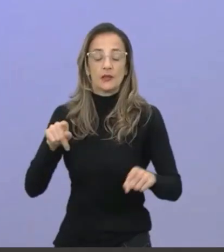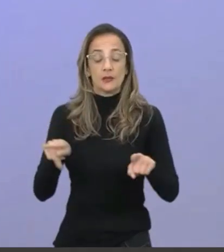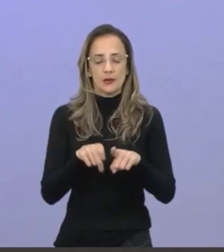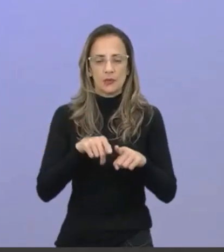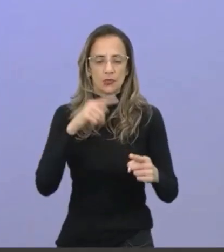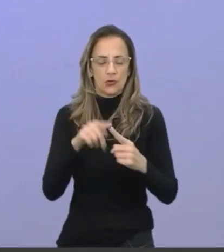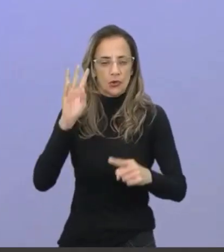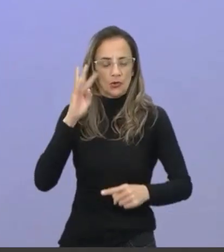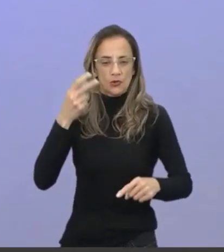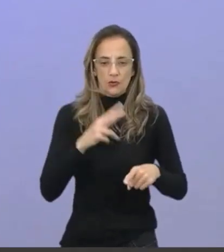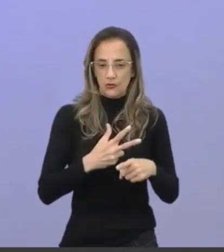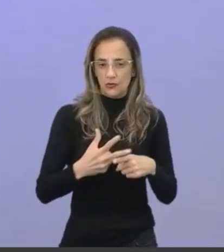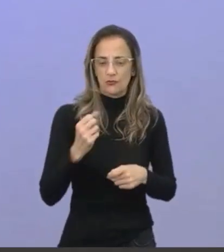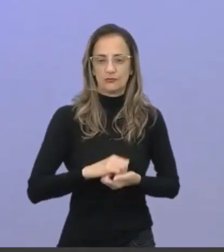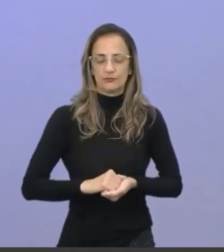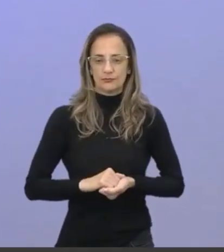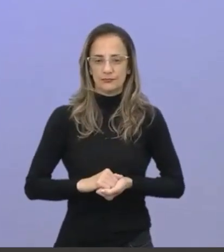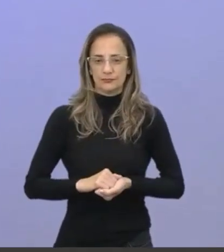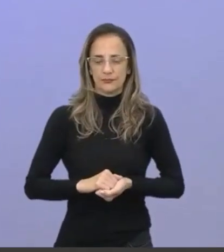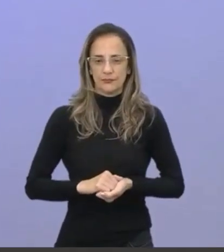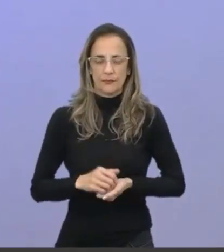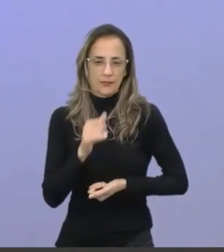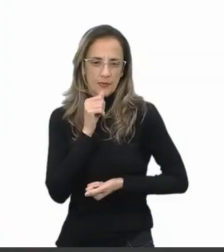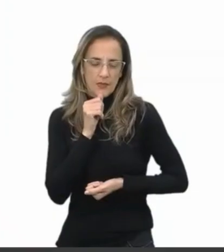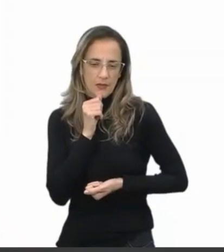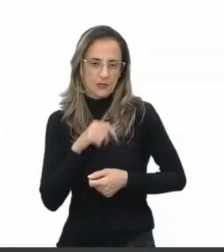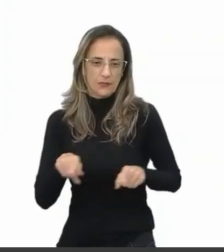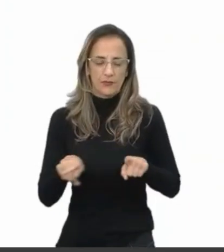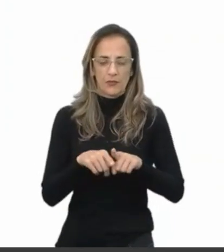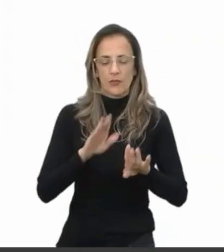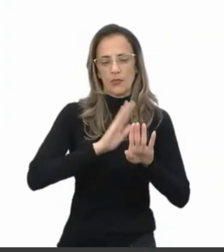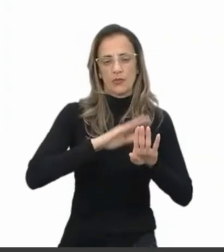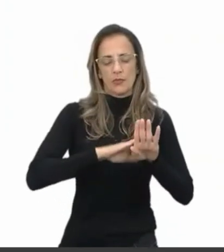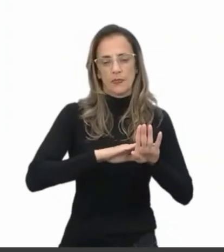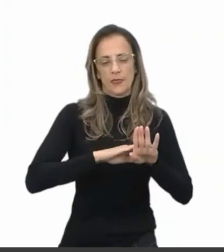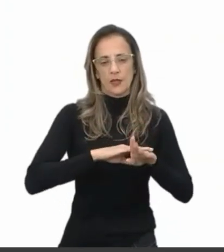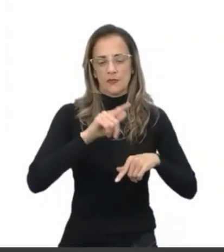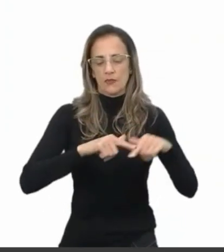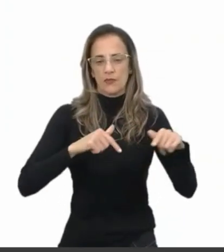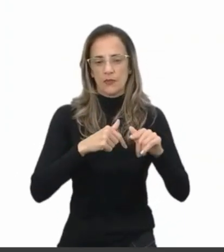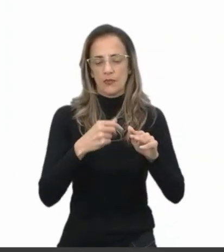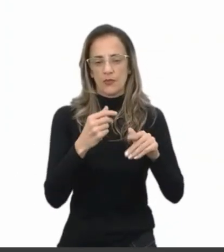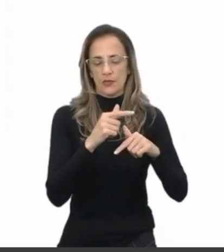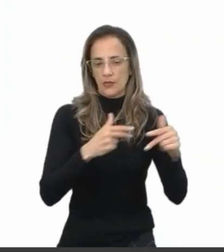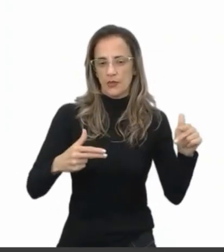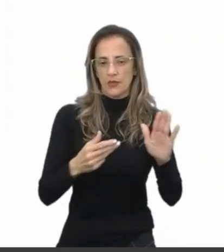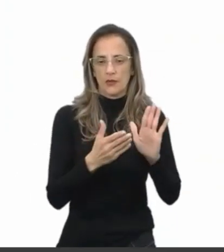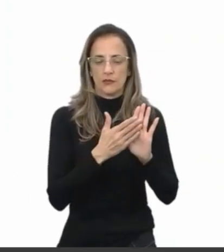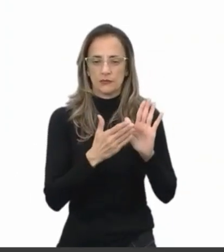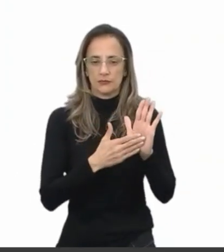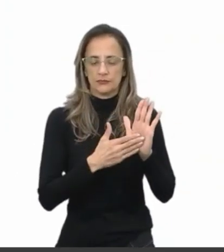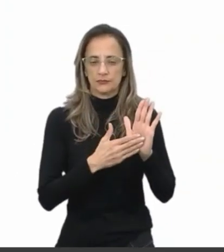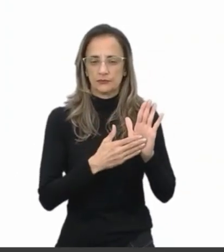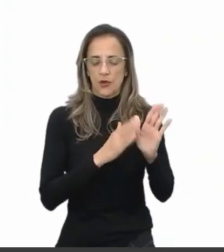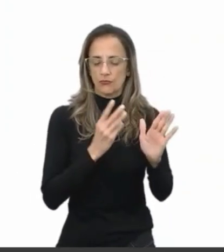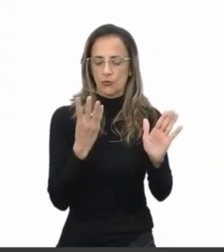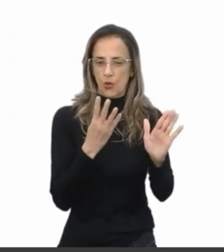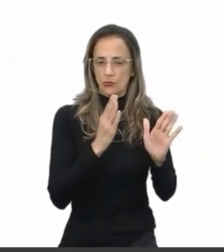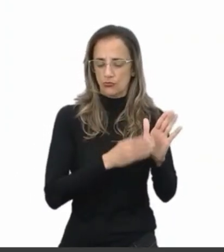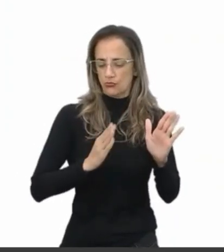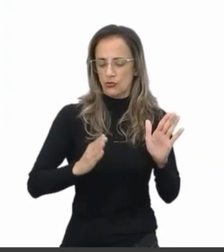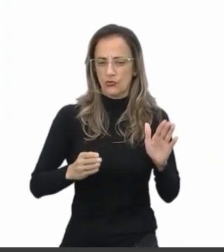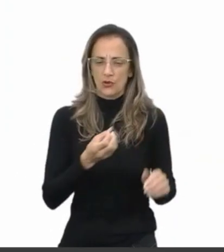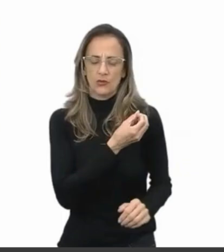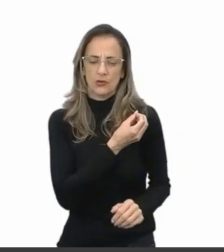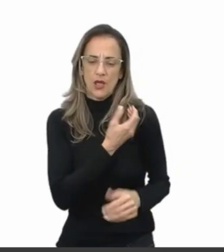tecnológicas e sustentáveis. Aí nós temos, então, a capa do nosso material digital, Tecno-Roça parte 4, as aulas 13 e 14 do